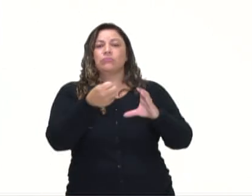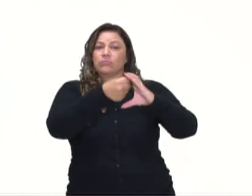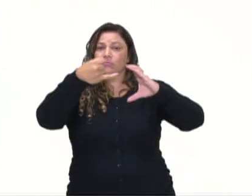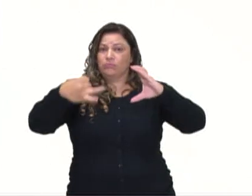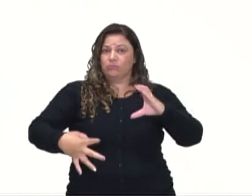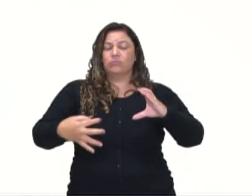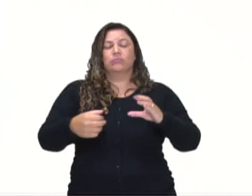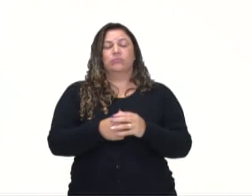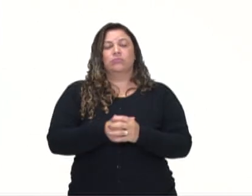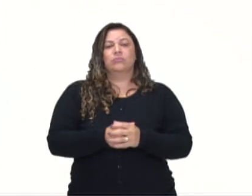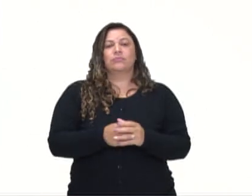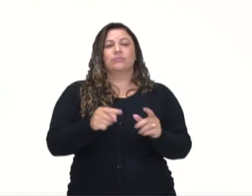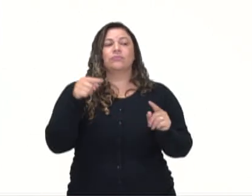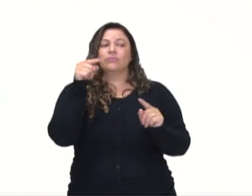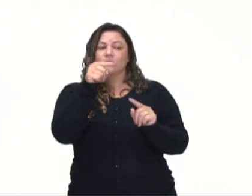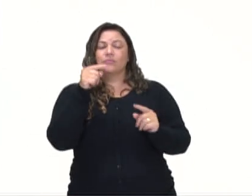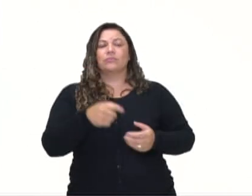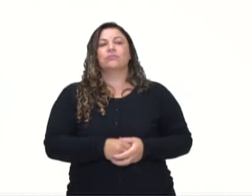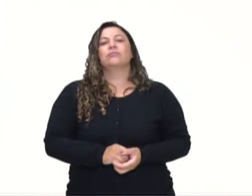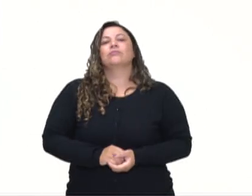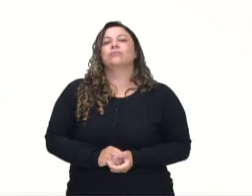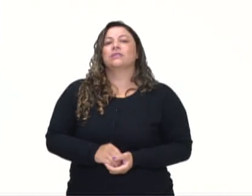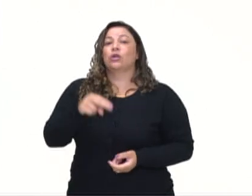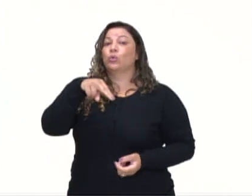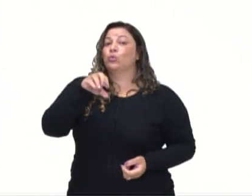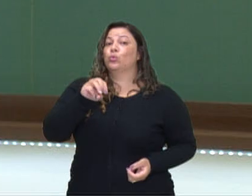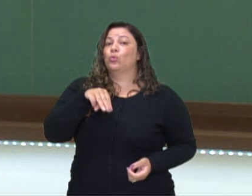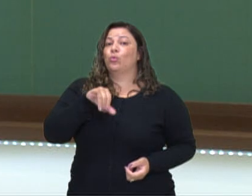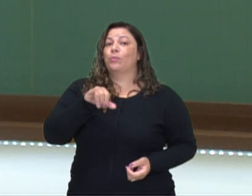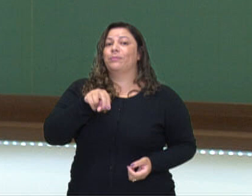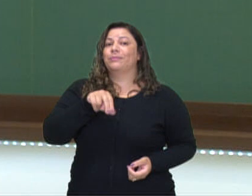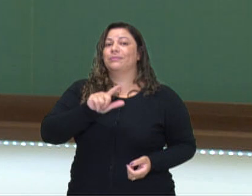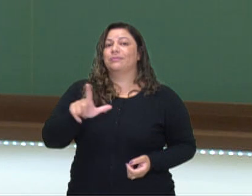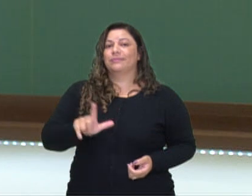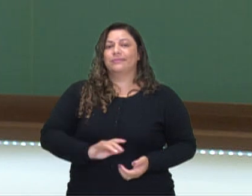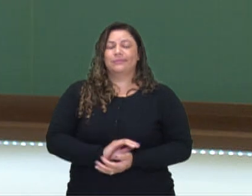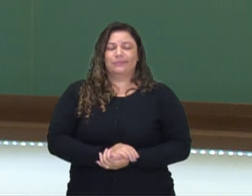um atributo a ele, nós temos um predicado que é nominal.